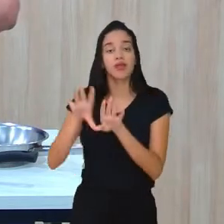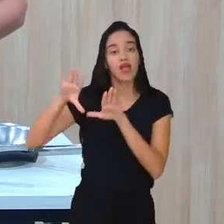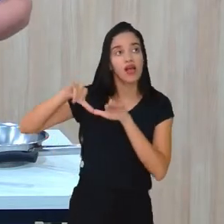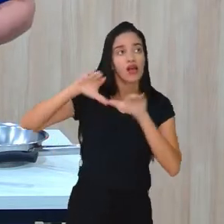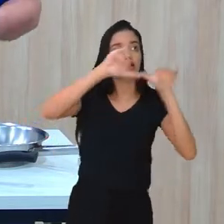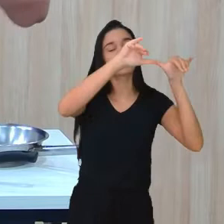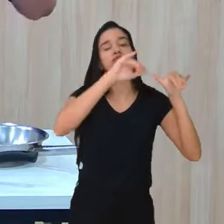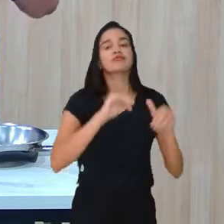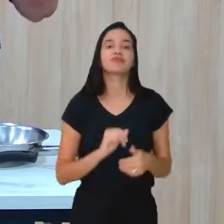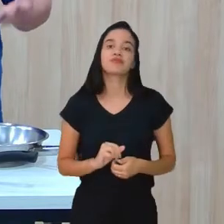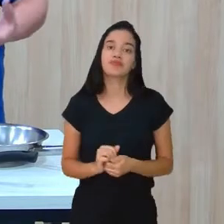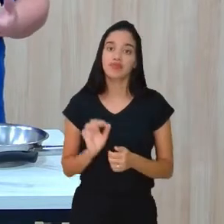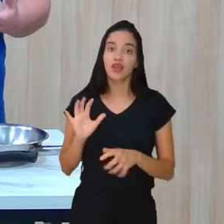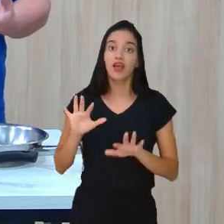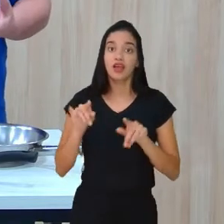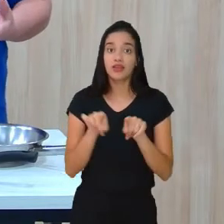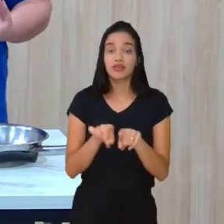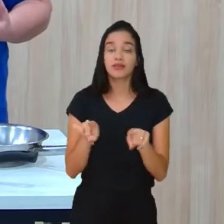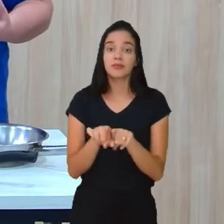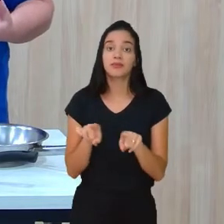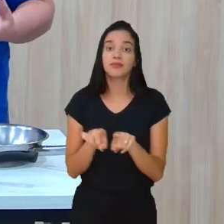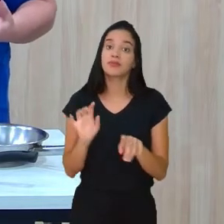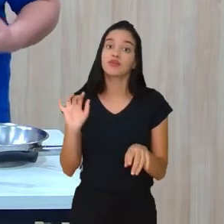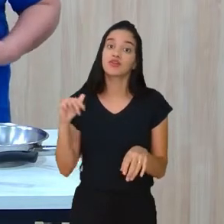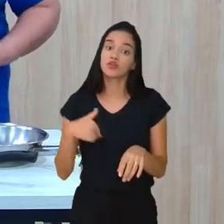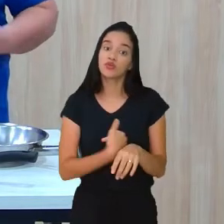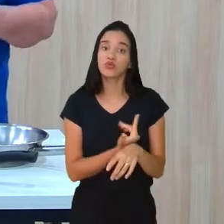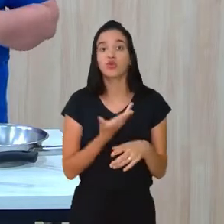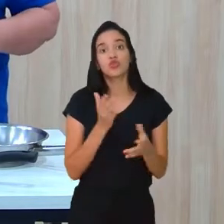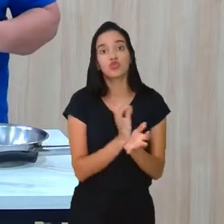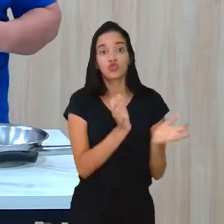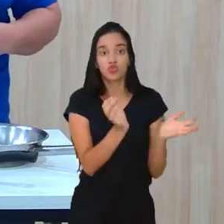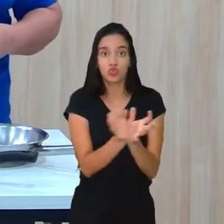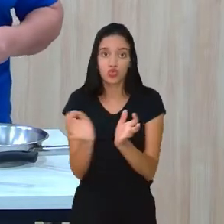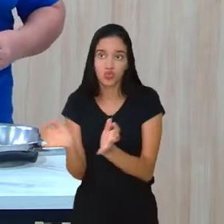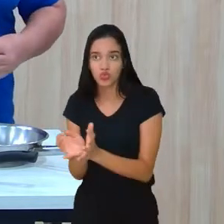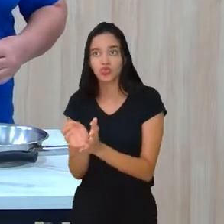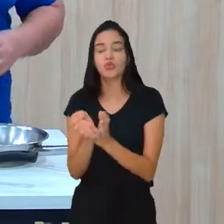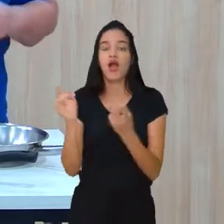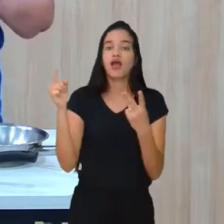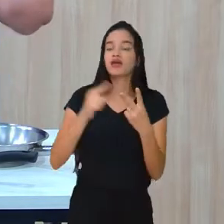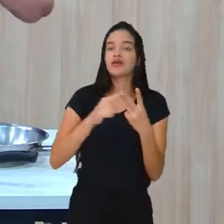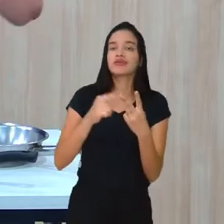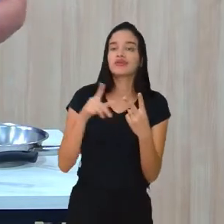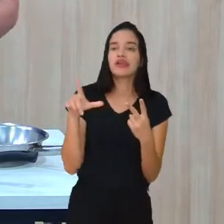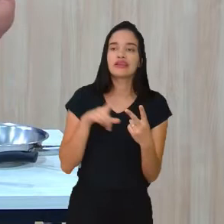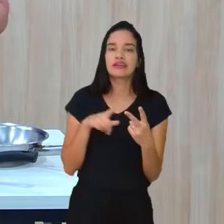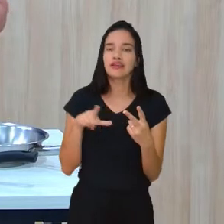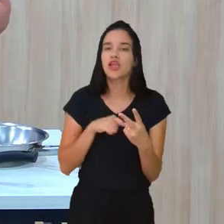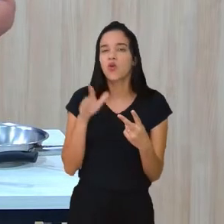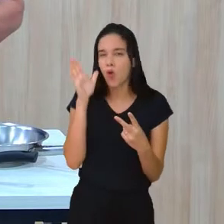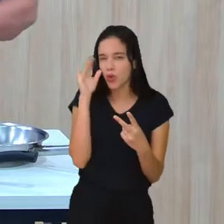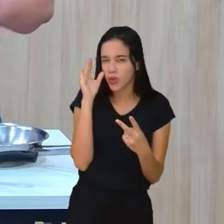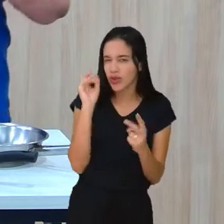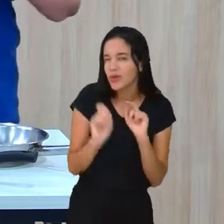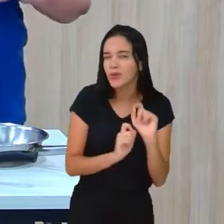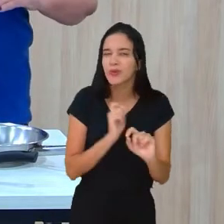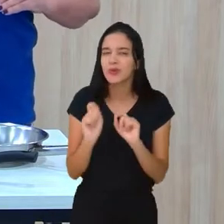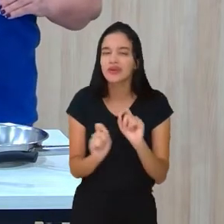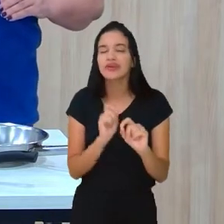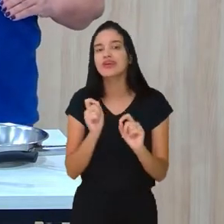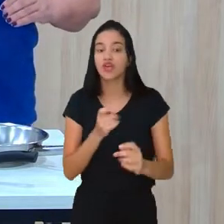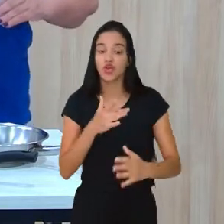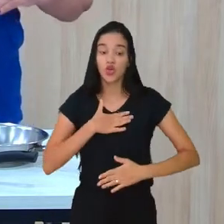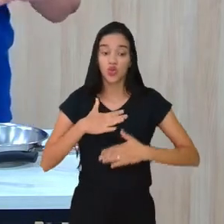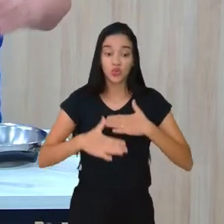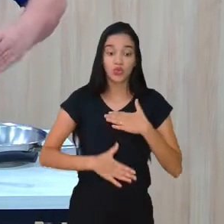os mamíferos, onde nós fazemos parte desse grupo. Já os persilotérmicos, eles têm uma grande curiosidade. A temperatura do